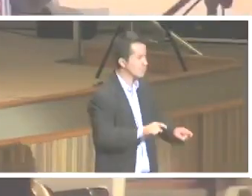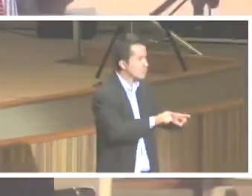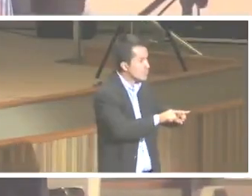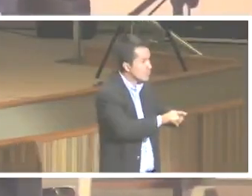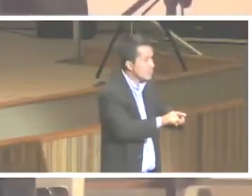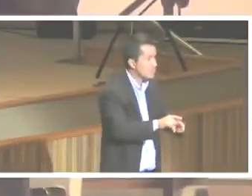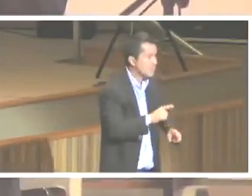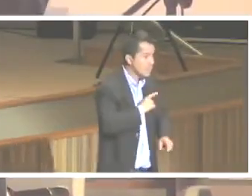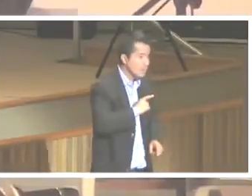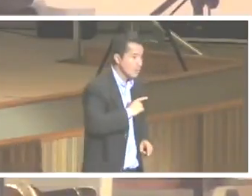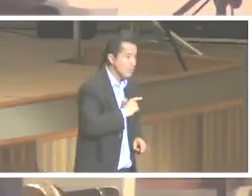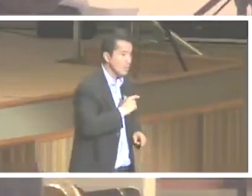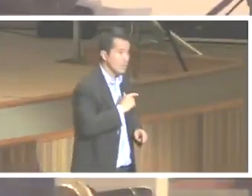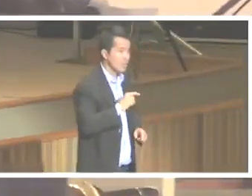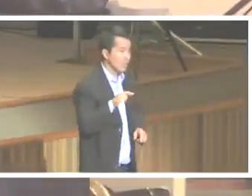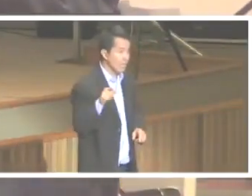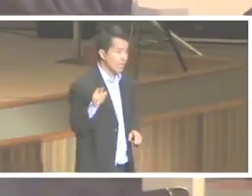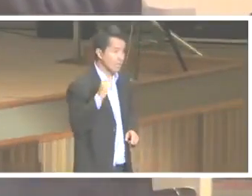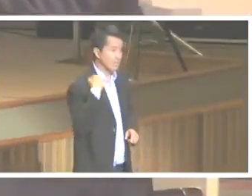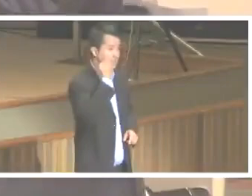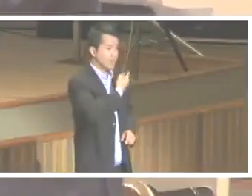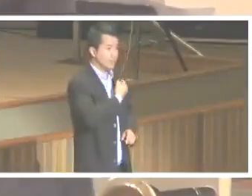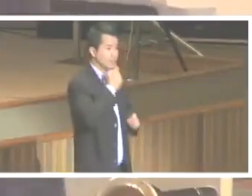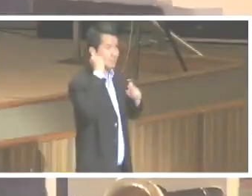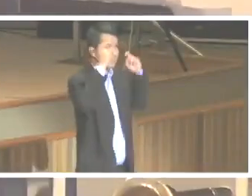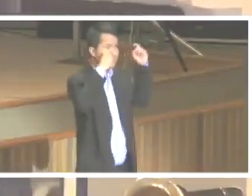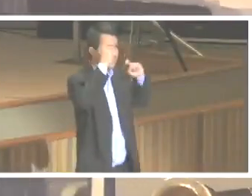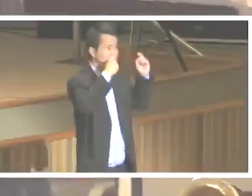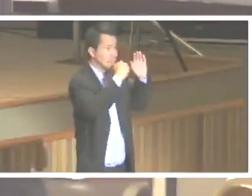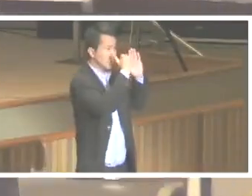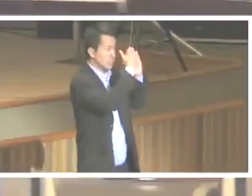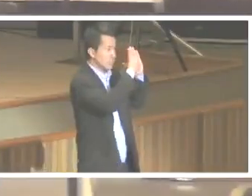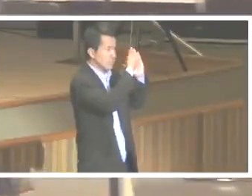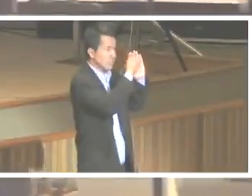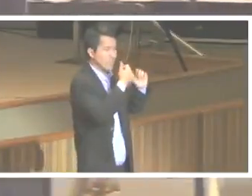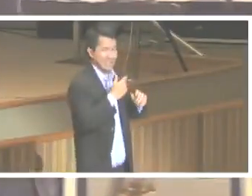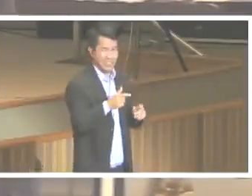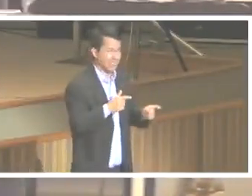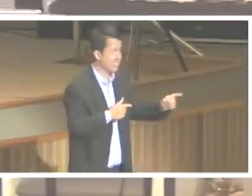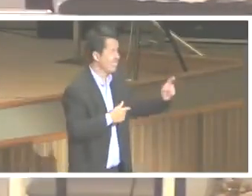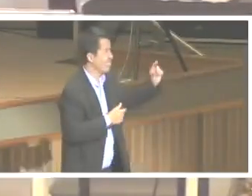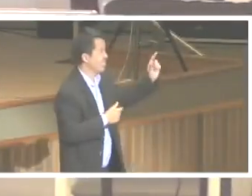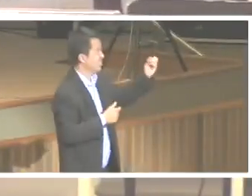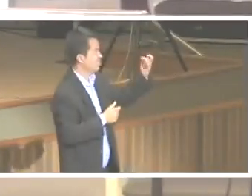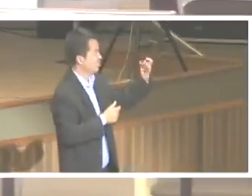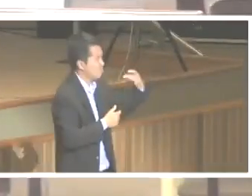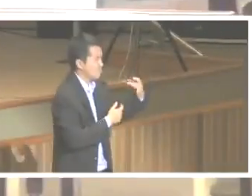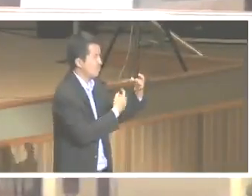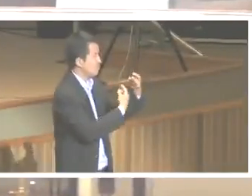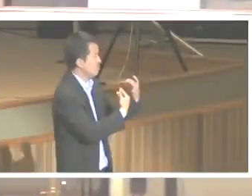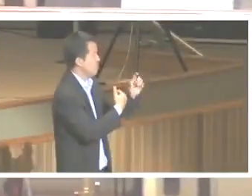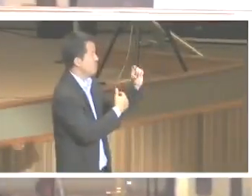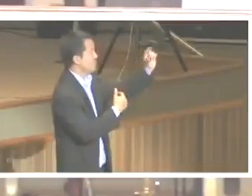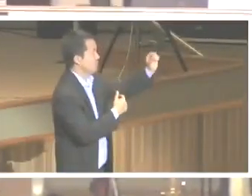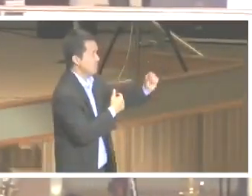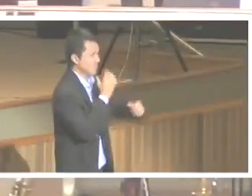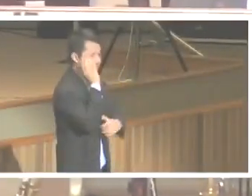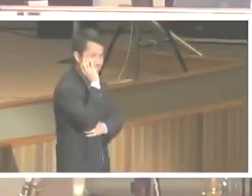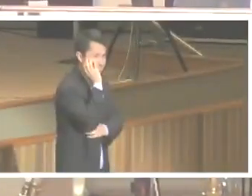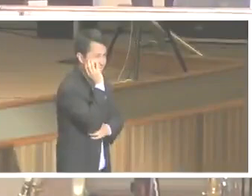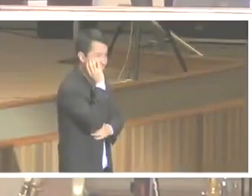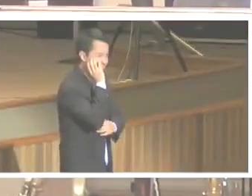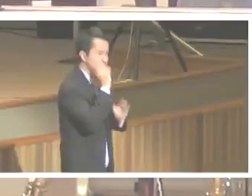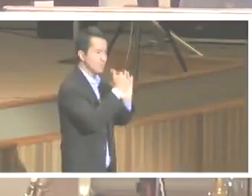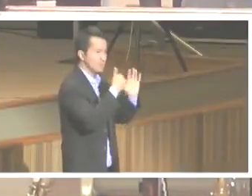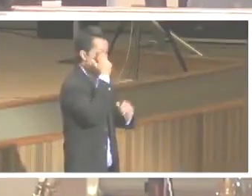marido meu noivo vai embora de fato o noivo dela vai embora ele diz não eu não quero criar mal nenhum mas